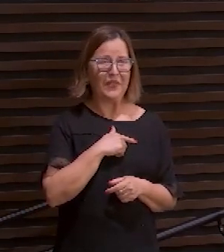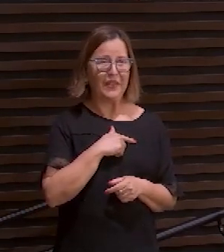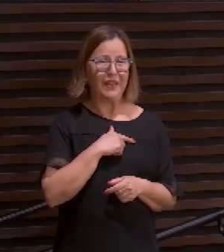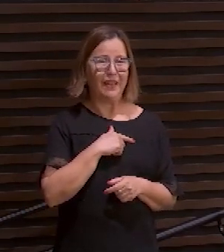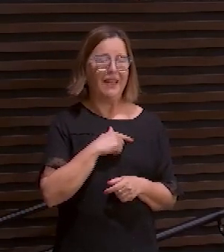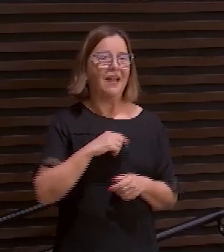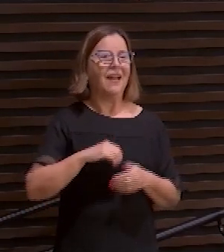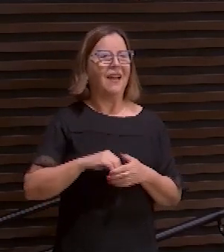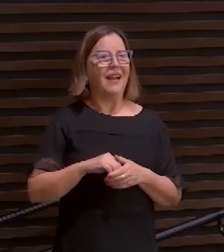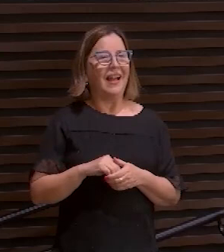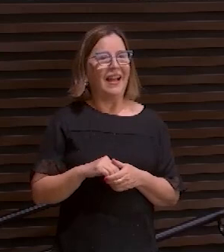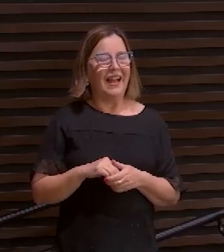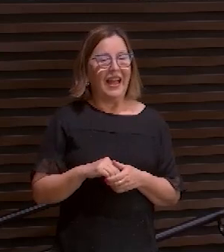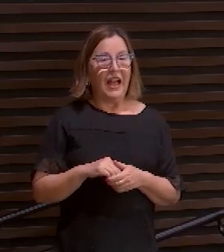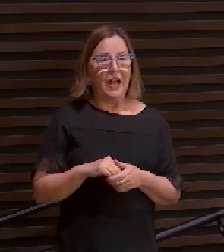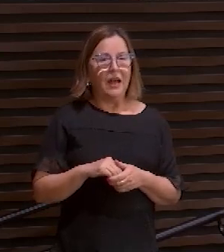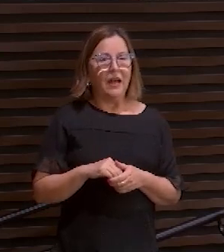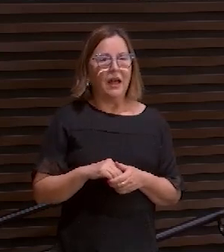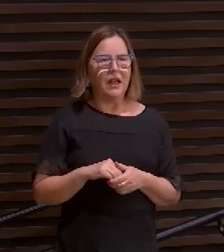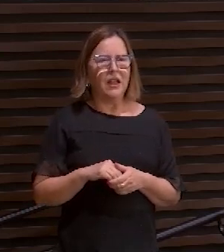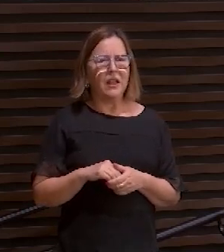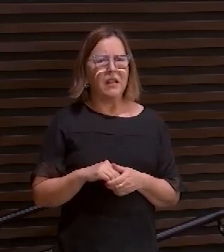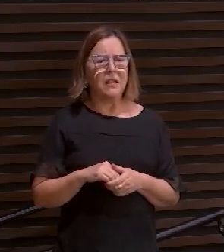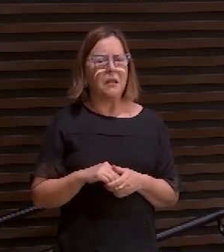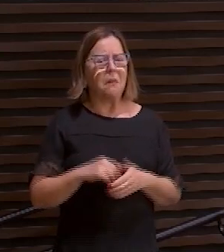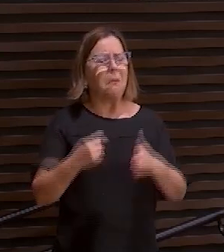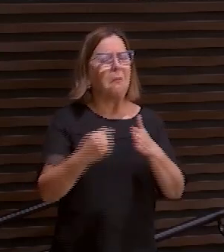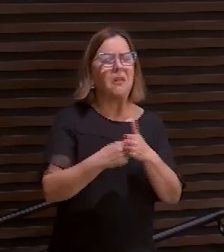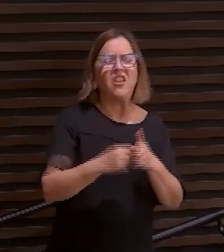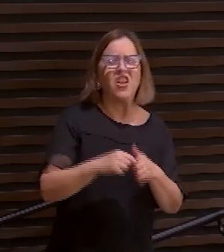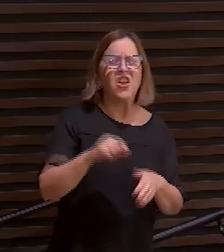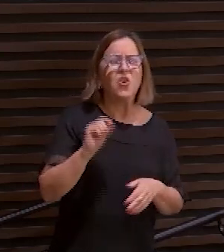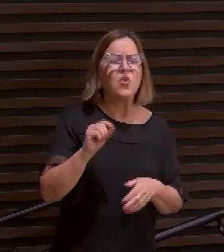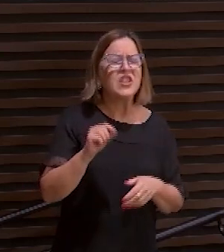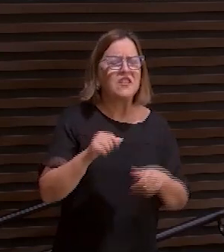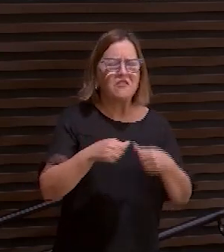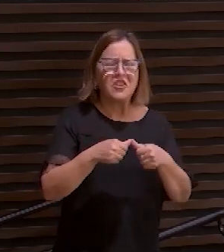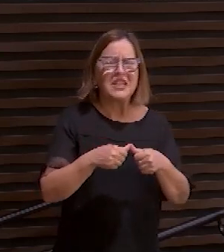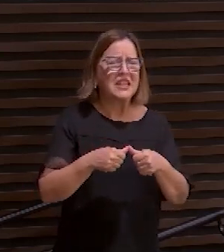revolução. O que você está fazendo aqui? Eu quero é morrer.